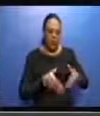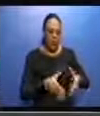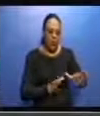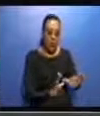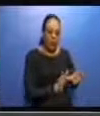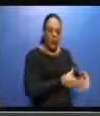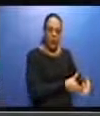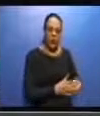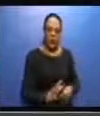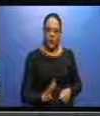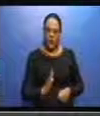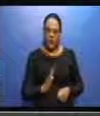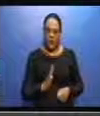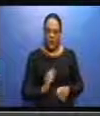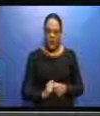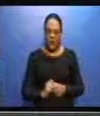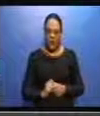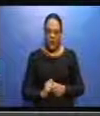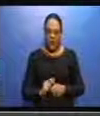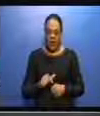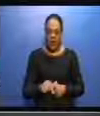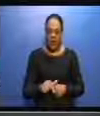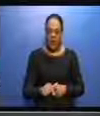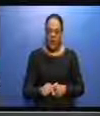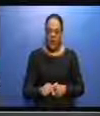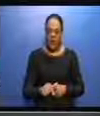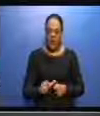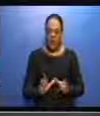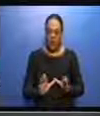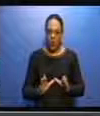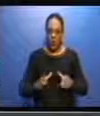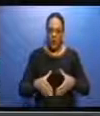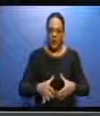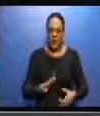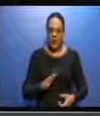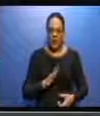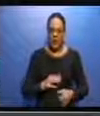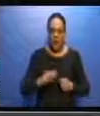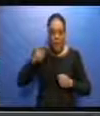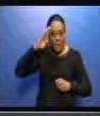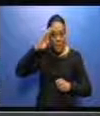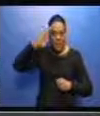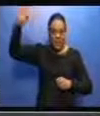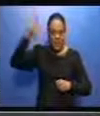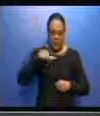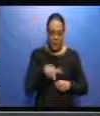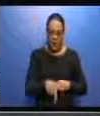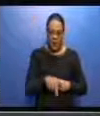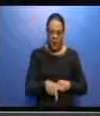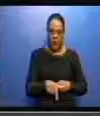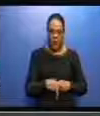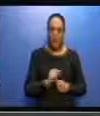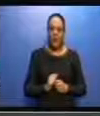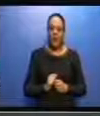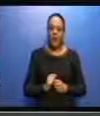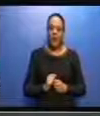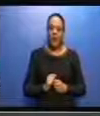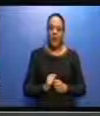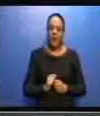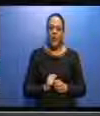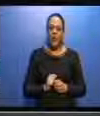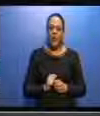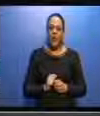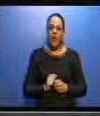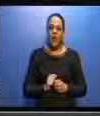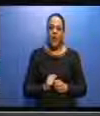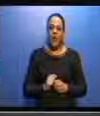cidade núcleo e várias cidades adjacentes como a gente acabou de ver são paulo a cidade núcleo no caso da região metropolitana